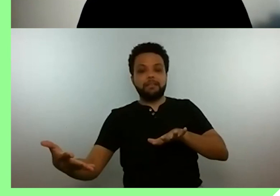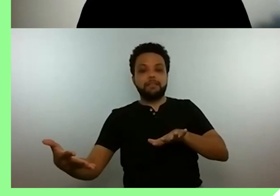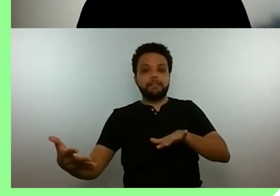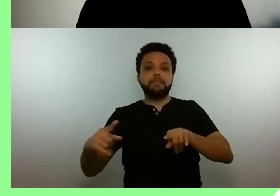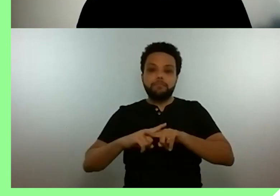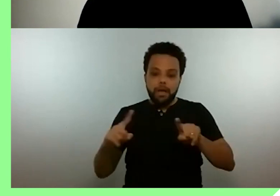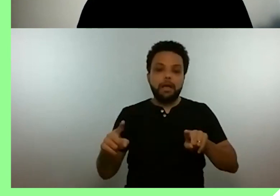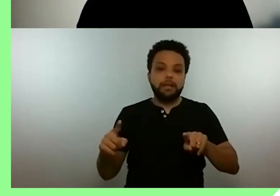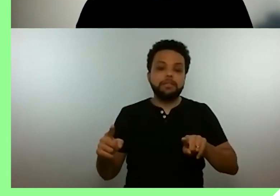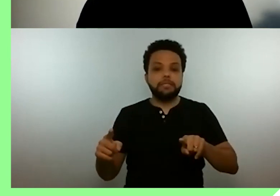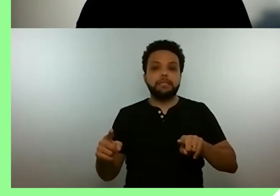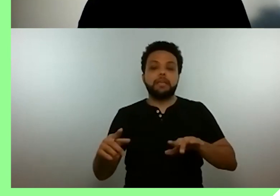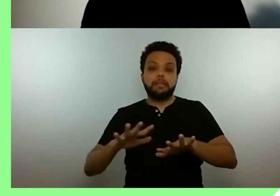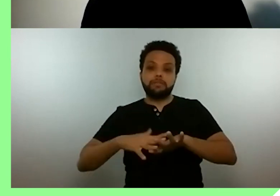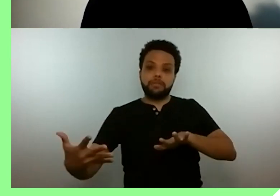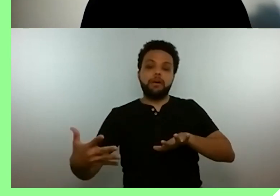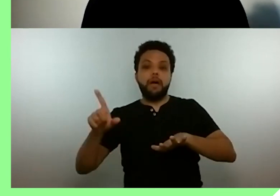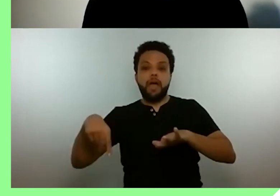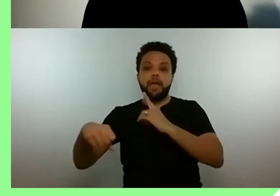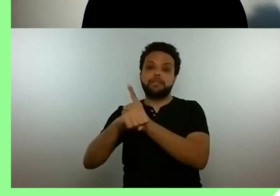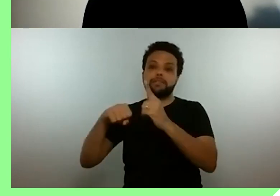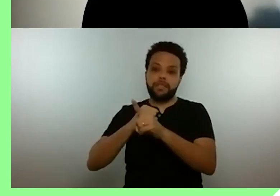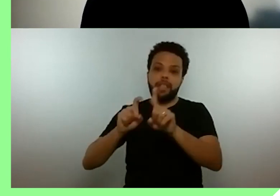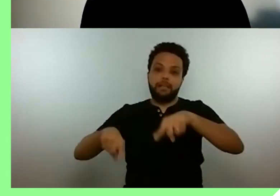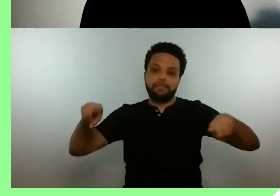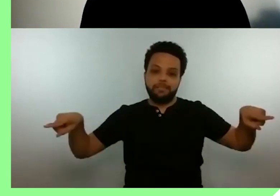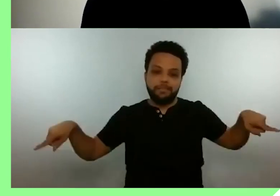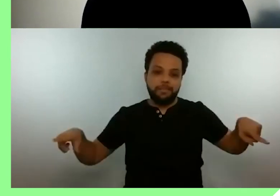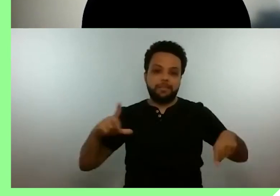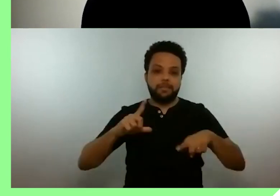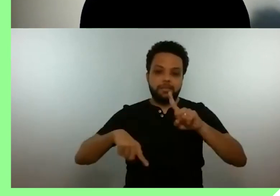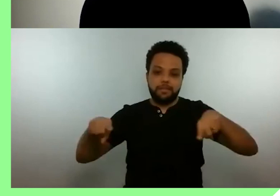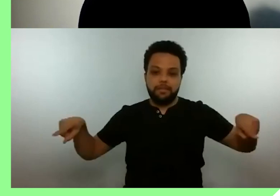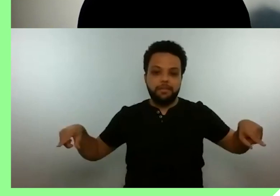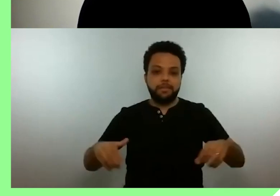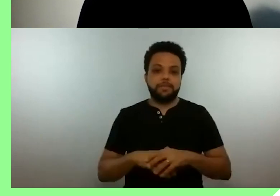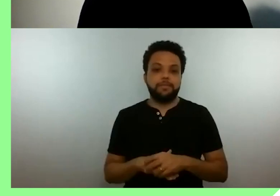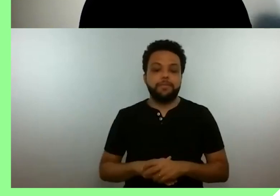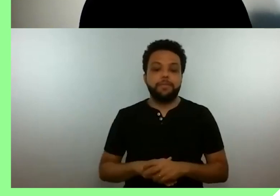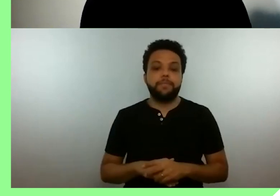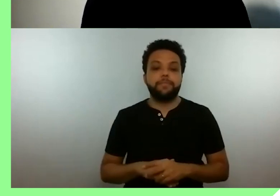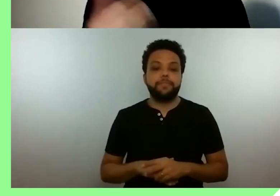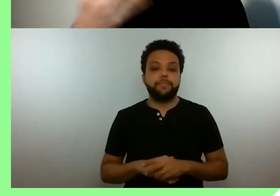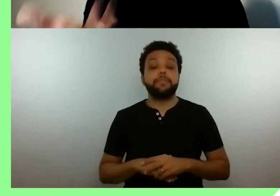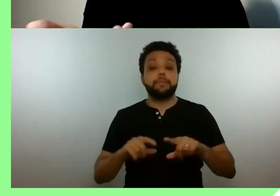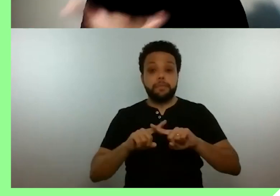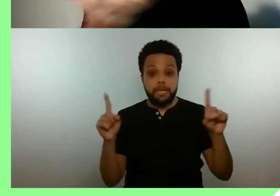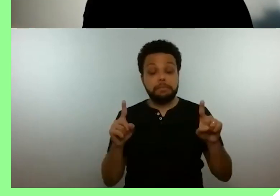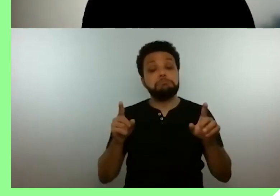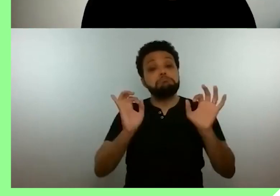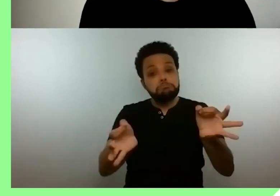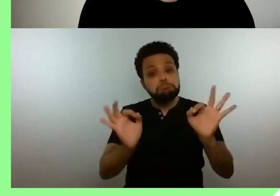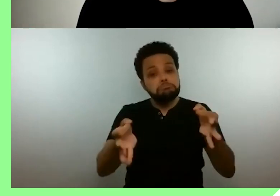diversas sociedades, assim, elas têm diversos níveis, né, diversas esferas sociais, mas é que, sim, são ferramentas